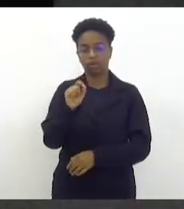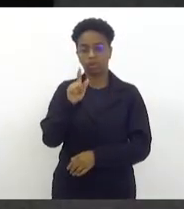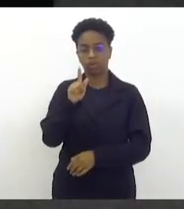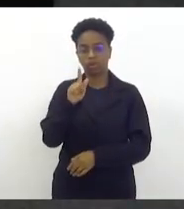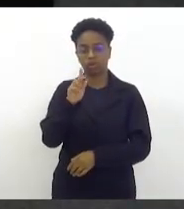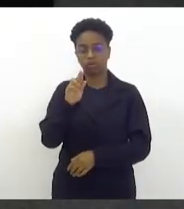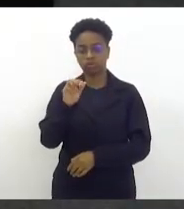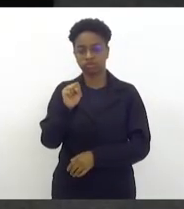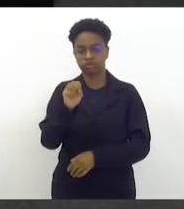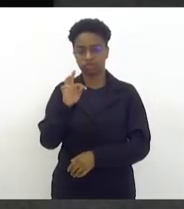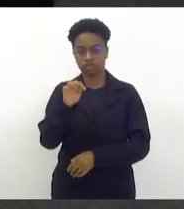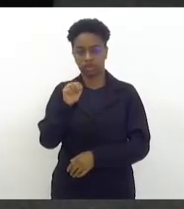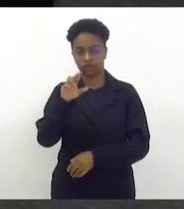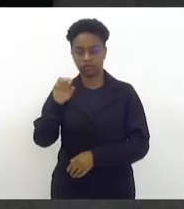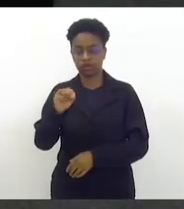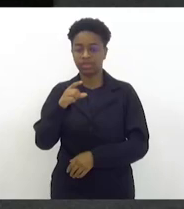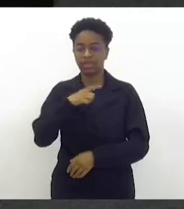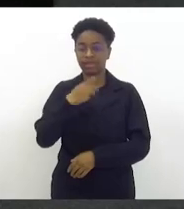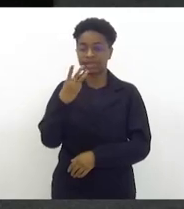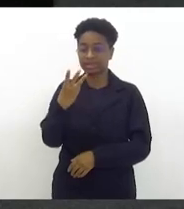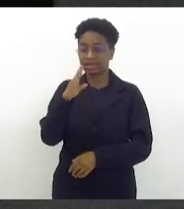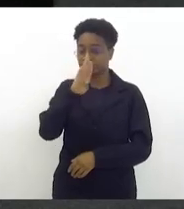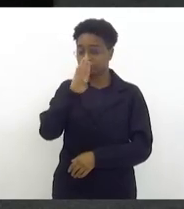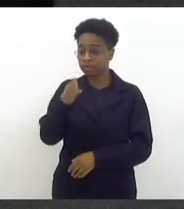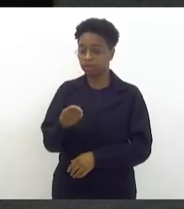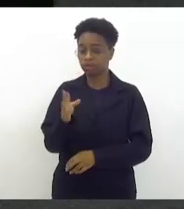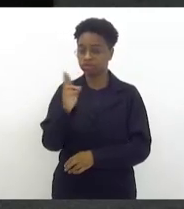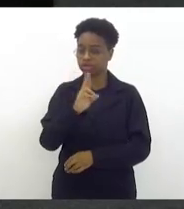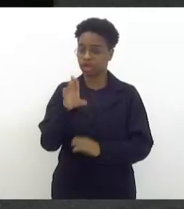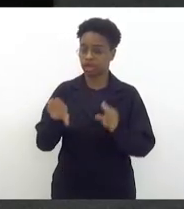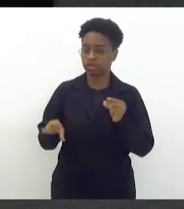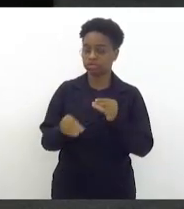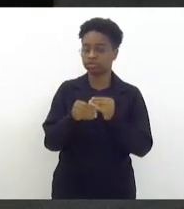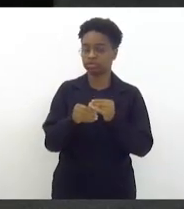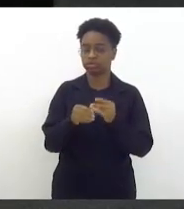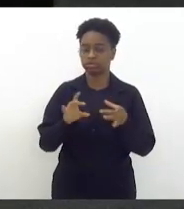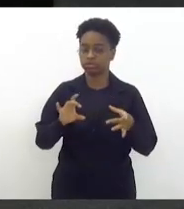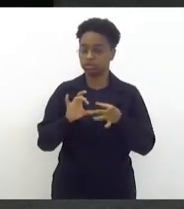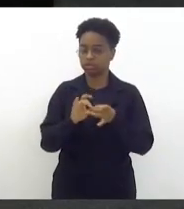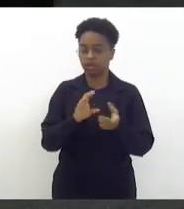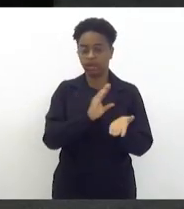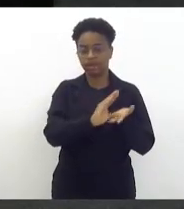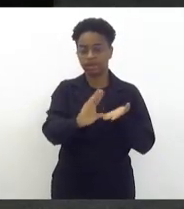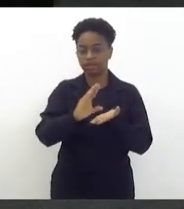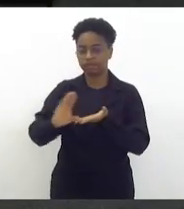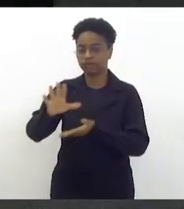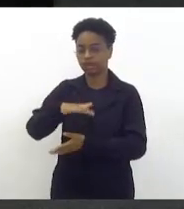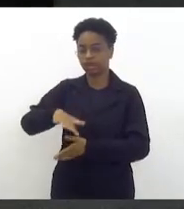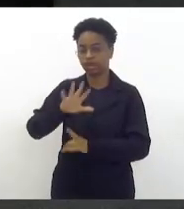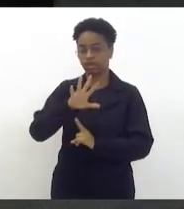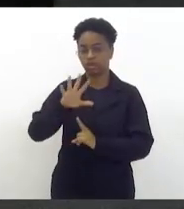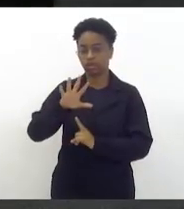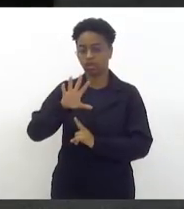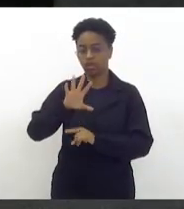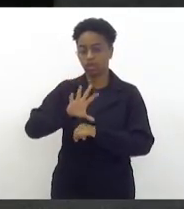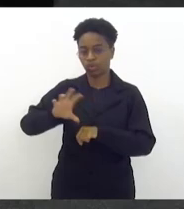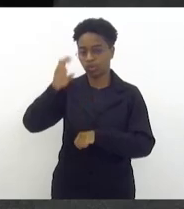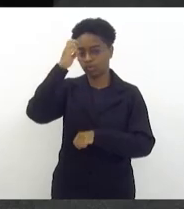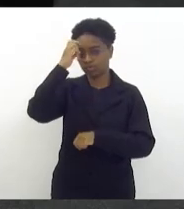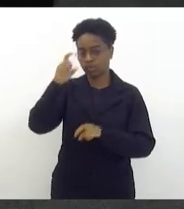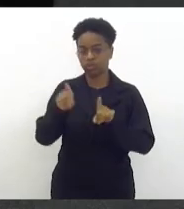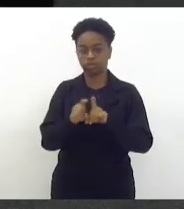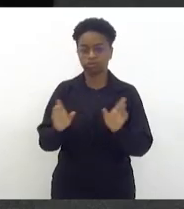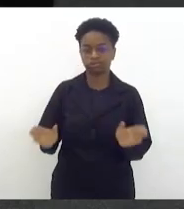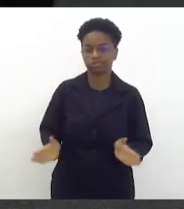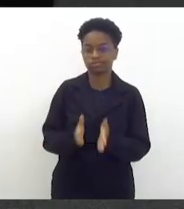está aportando mais de 3 bilhões de reais para investimento na área de cultura e de fomento